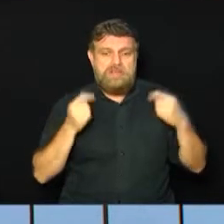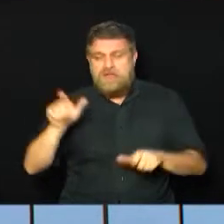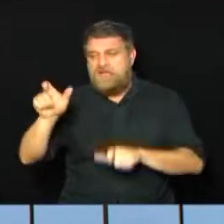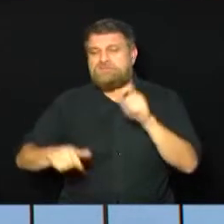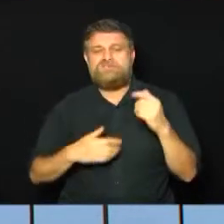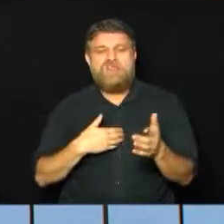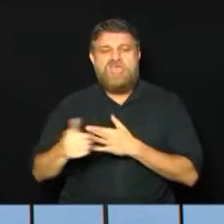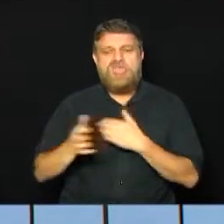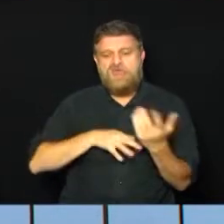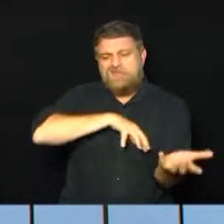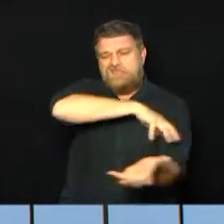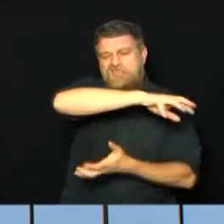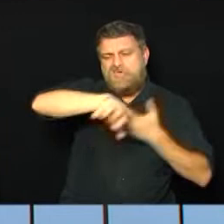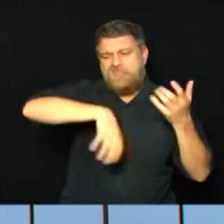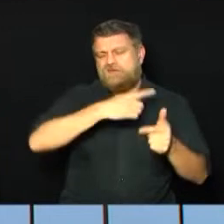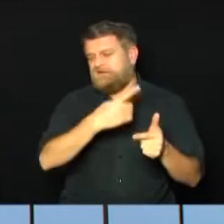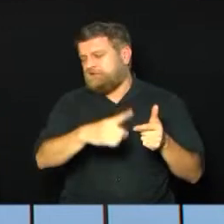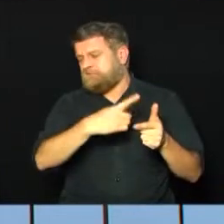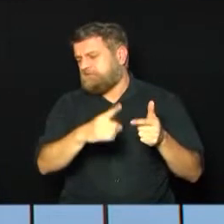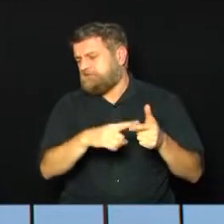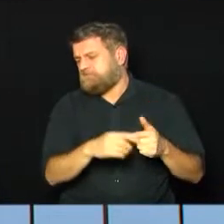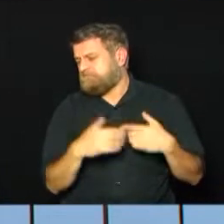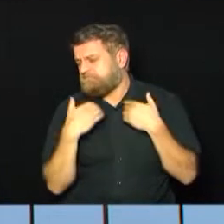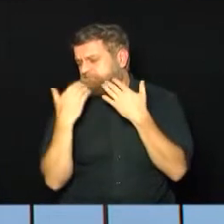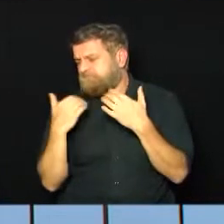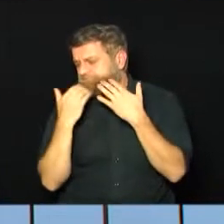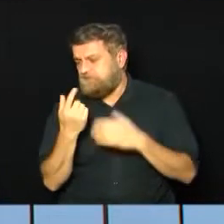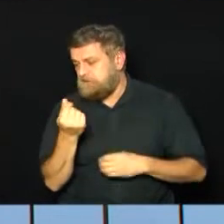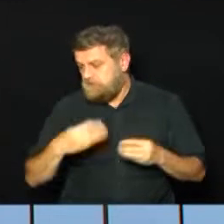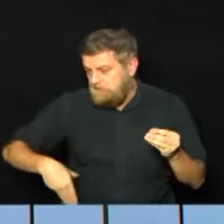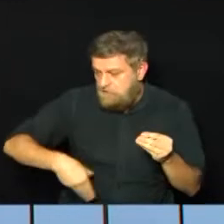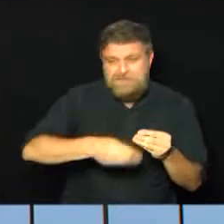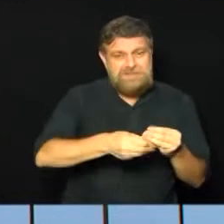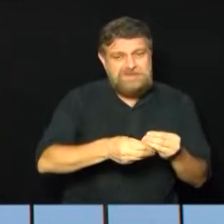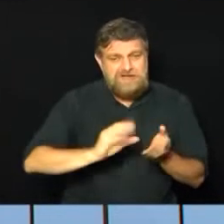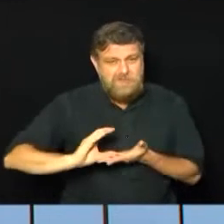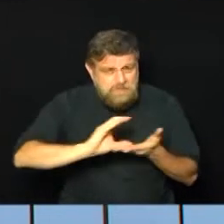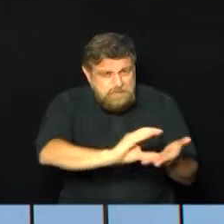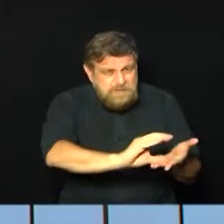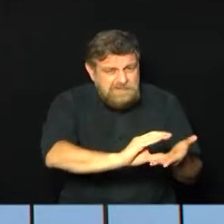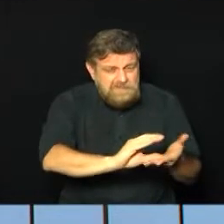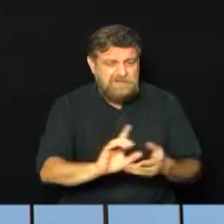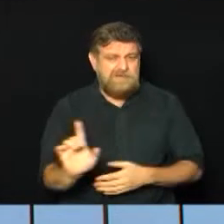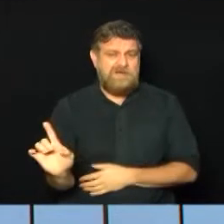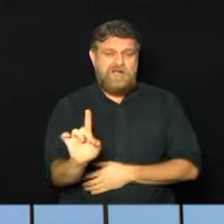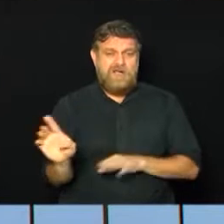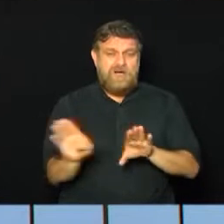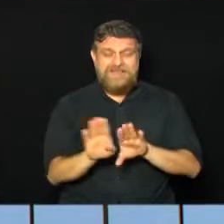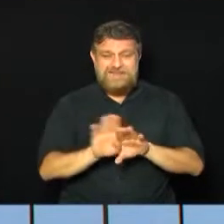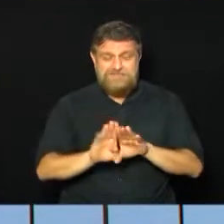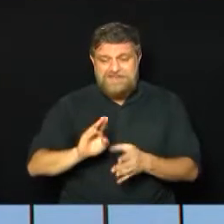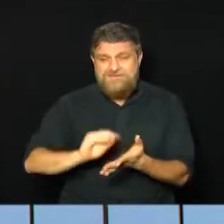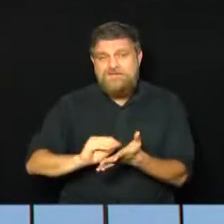qualquer jeito, né? Se der problema, põe um aditivo, né? E essa falta de